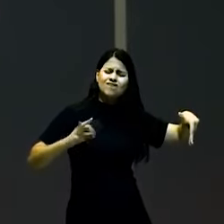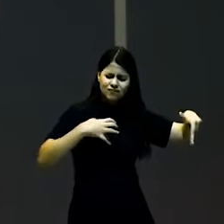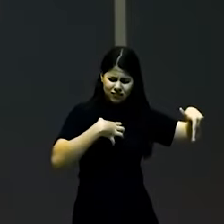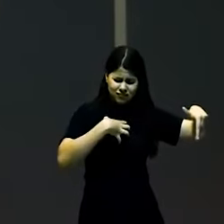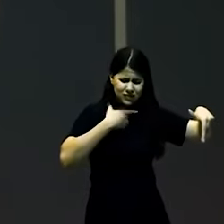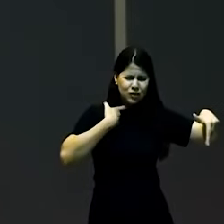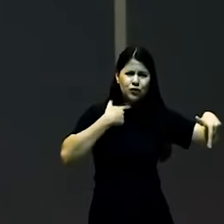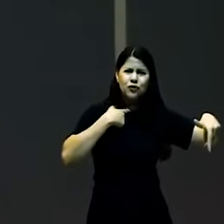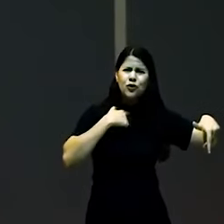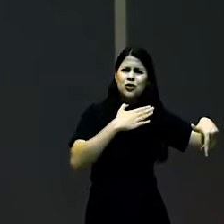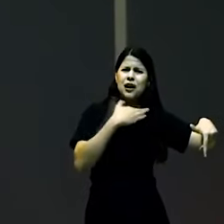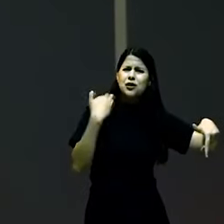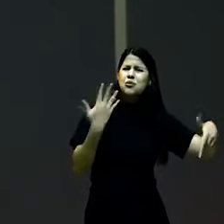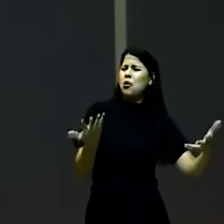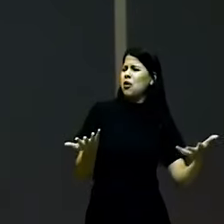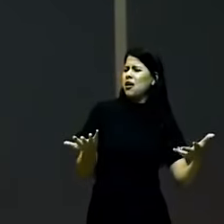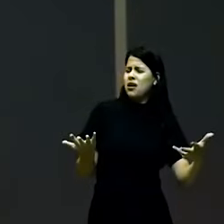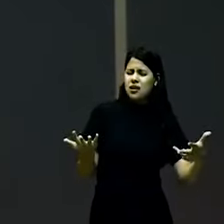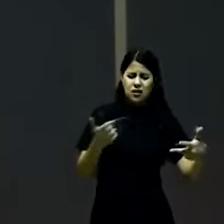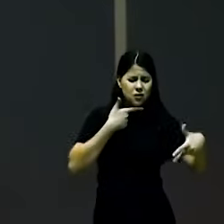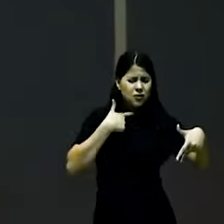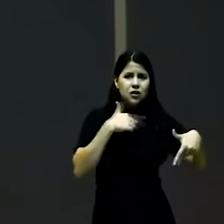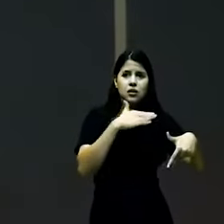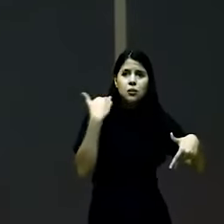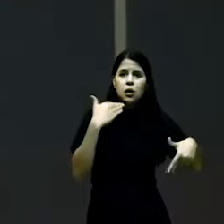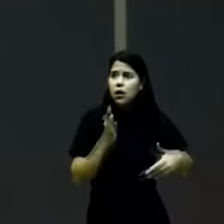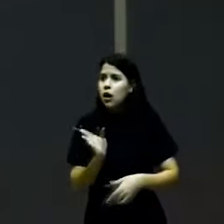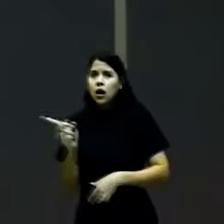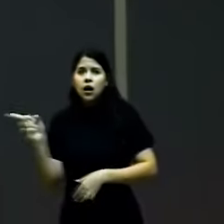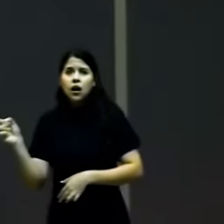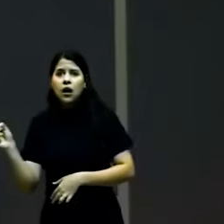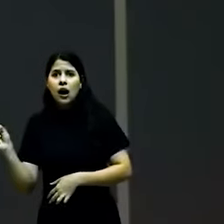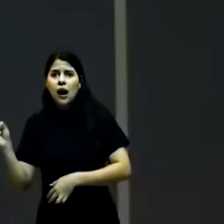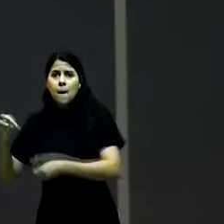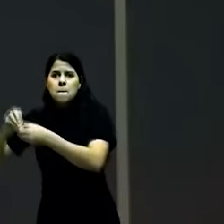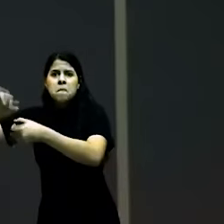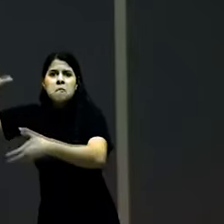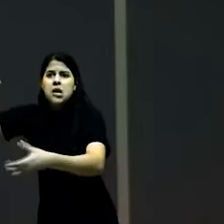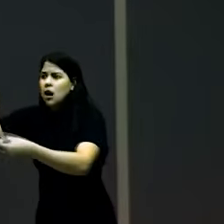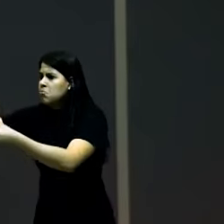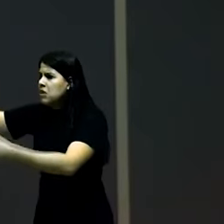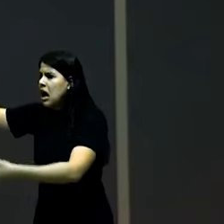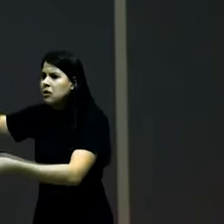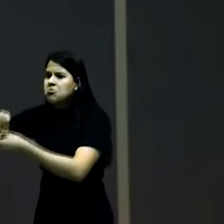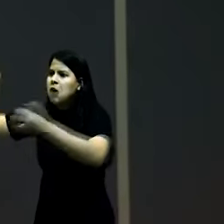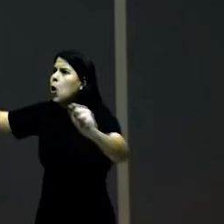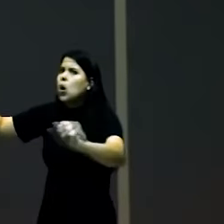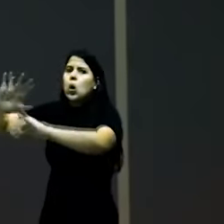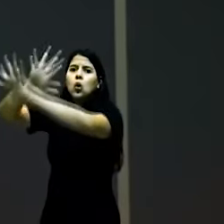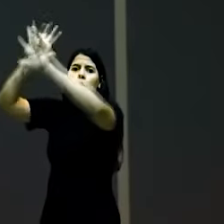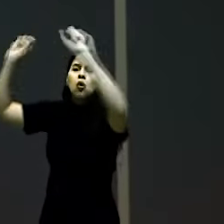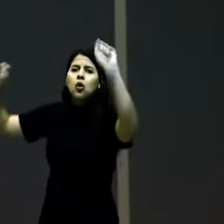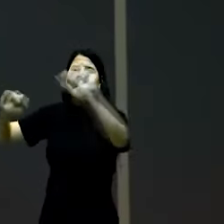Aconteceu tanta coisa antes, gloriosa, e agora diante